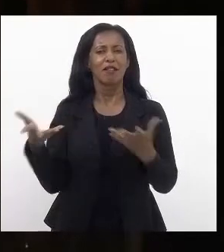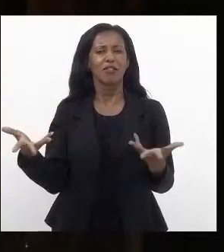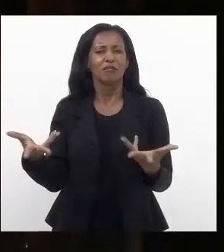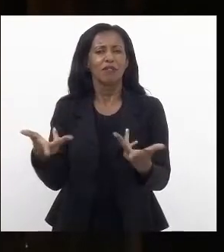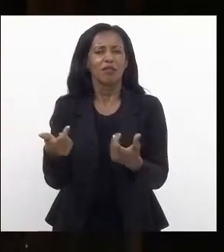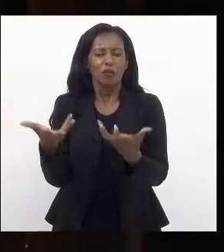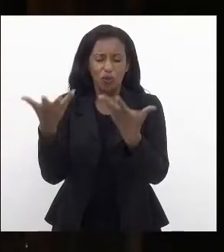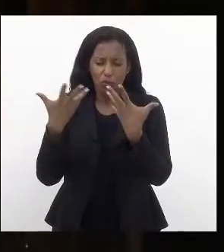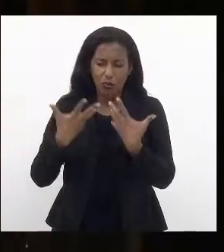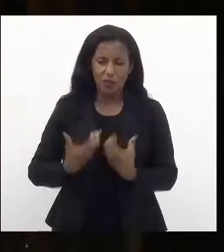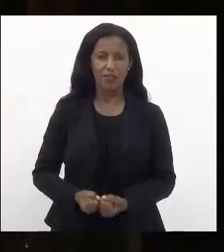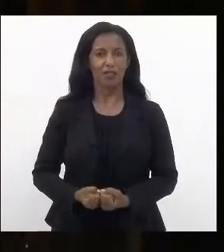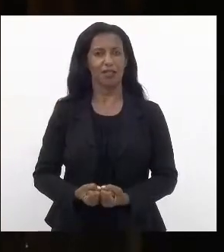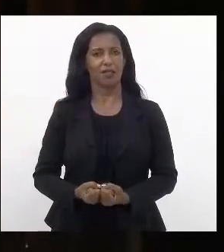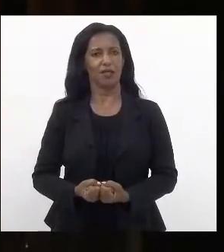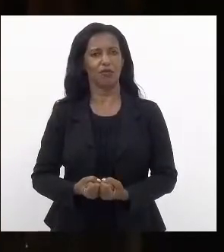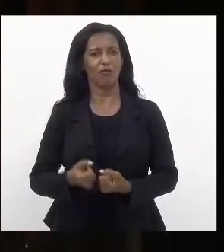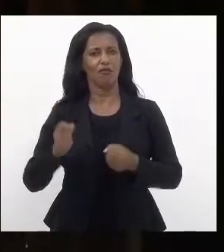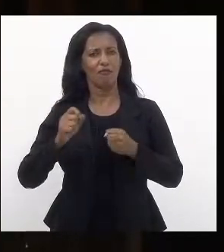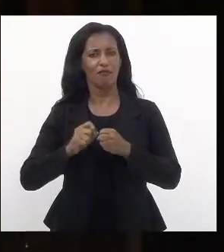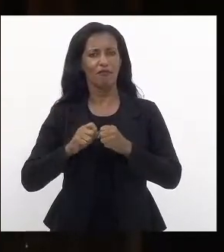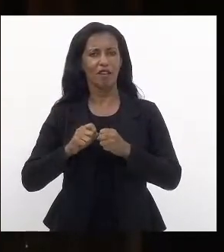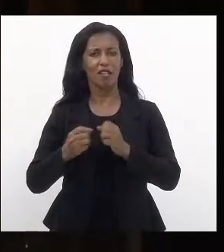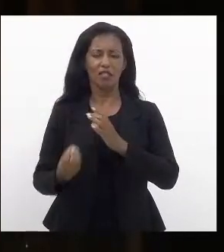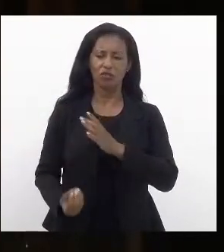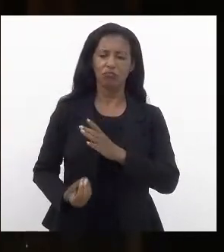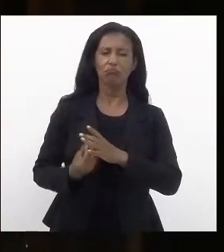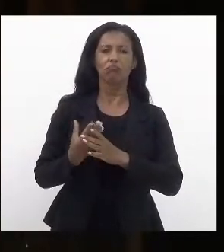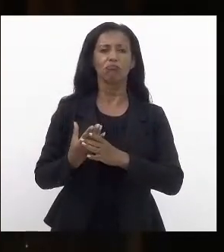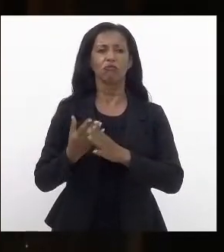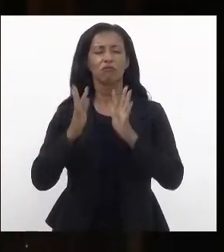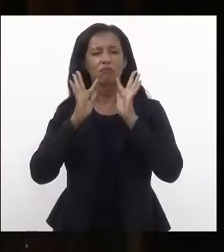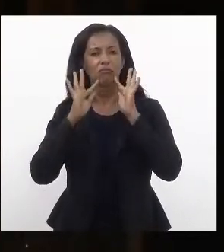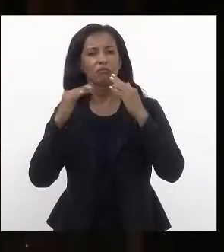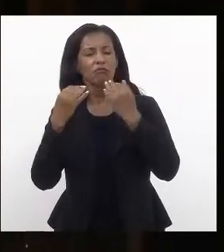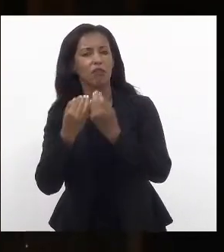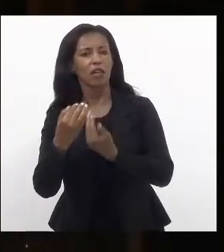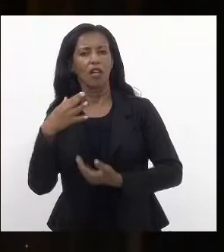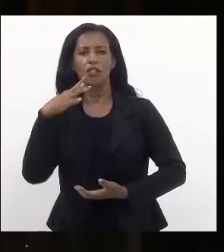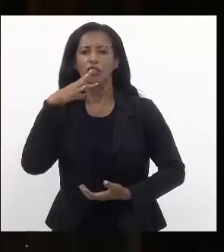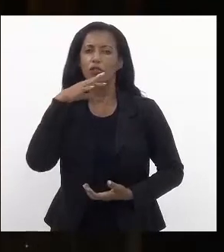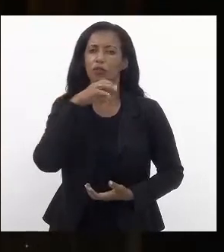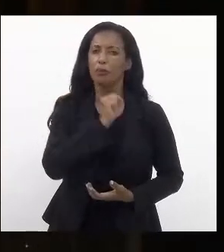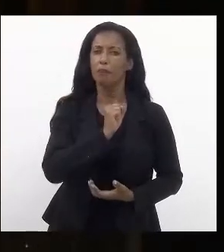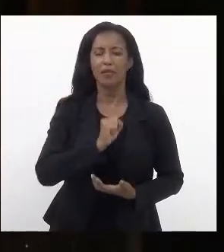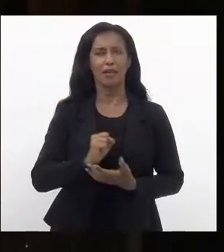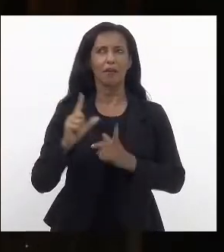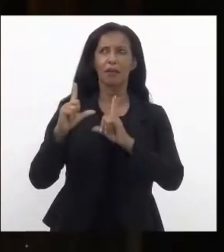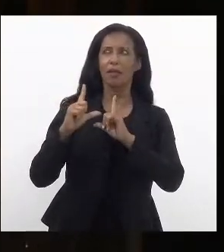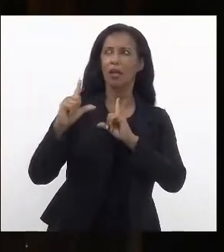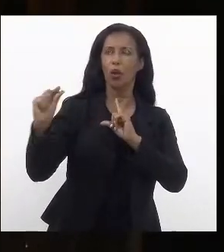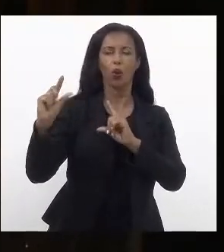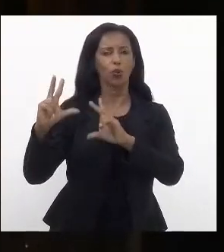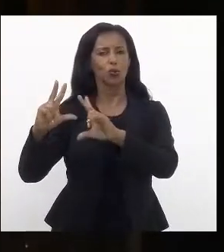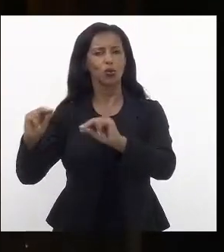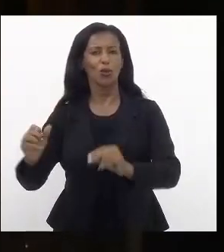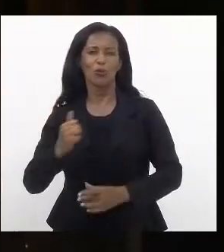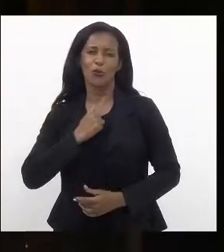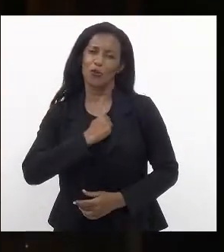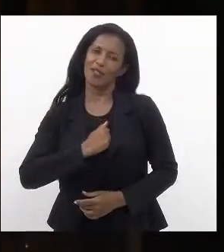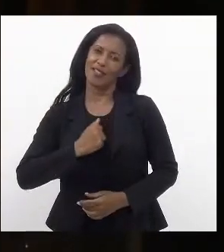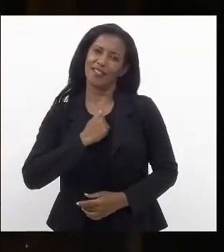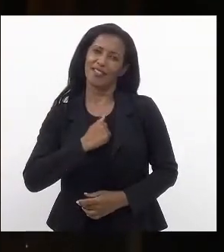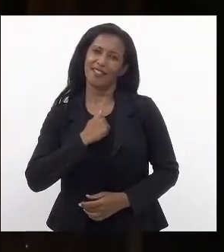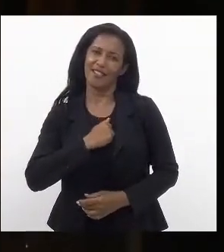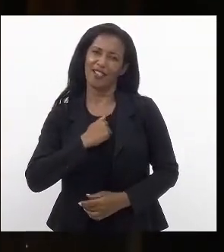recebeu, a gente constitui uma família, a gente não percebe que estamos longe do Líbano, a não ser saudade das